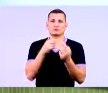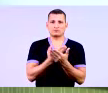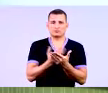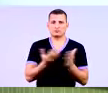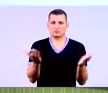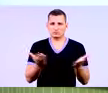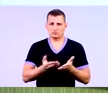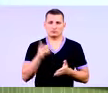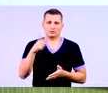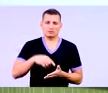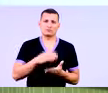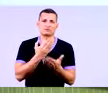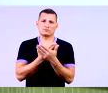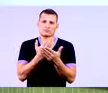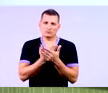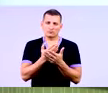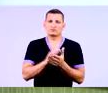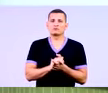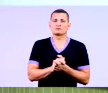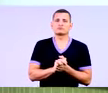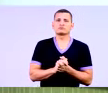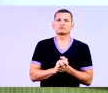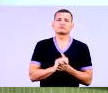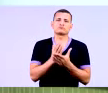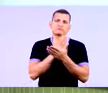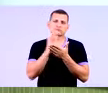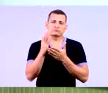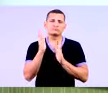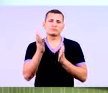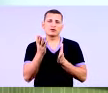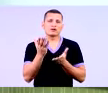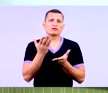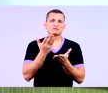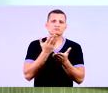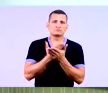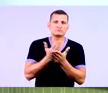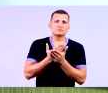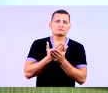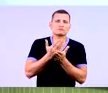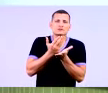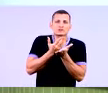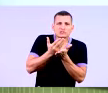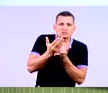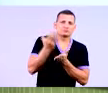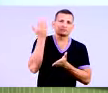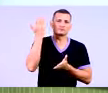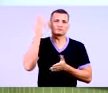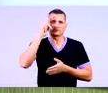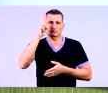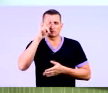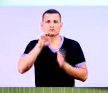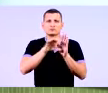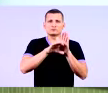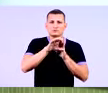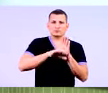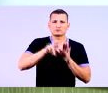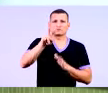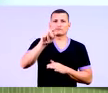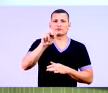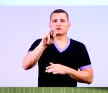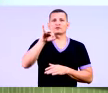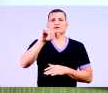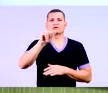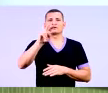tratar de assuntos que a gente começou a falar desde o início já além do conceito de variável que a gente usou a ser joão a estudante então